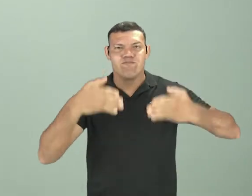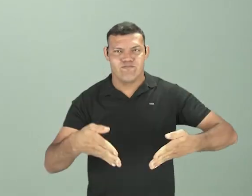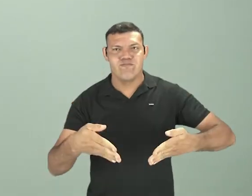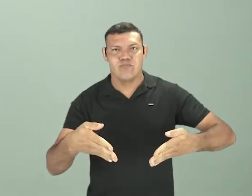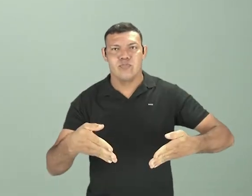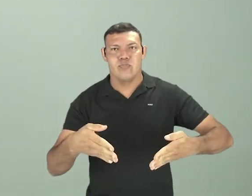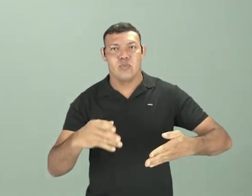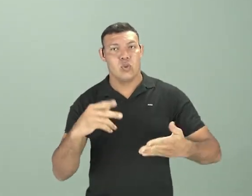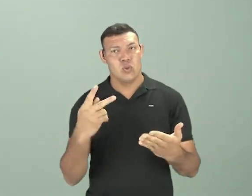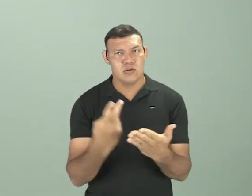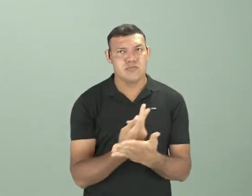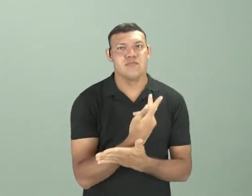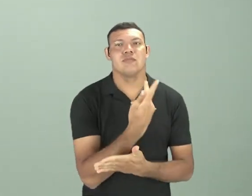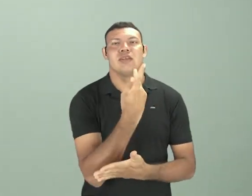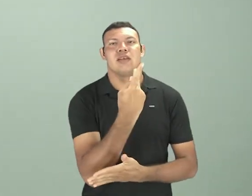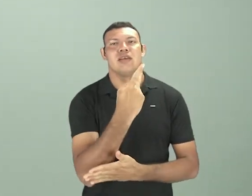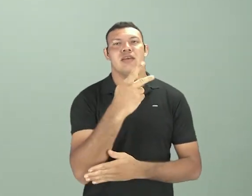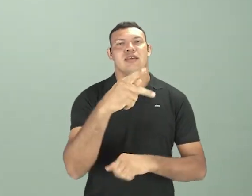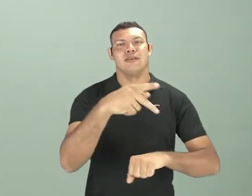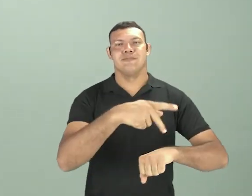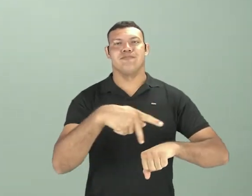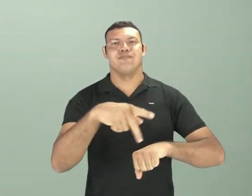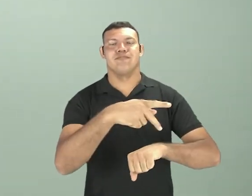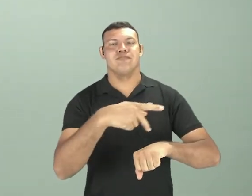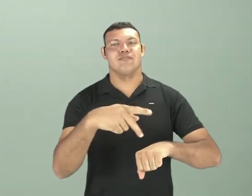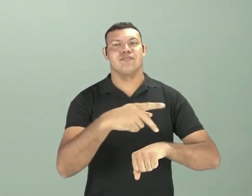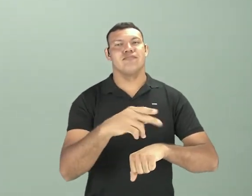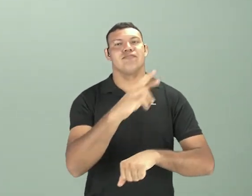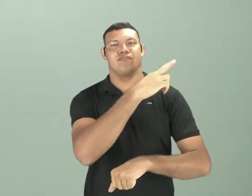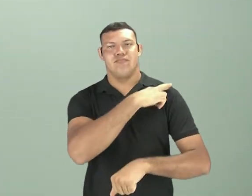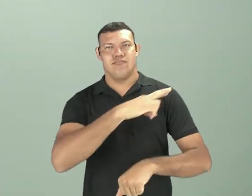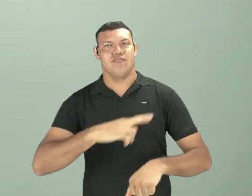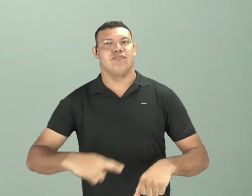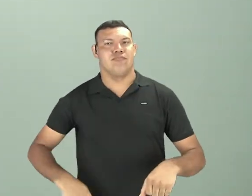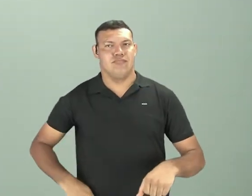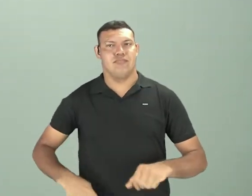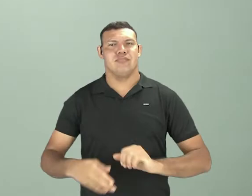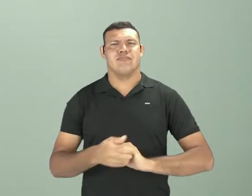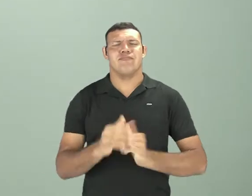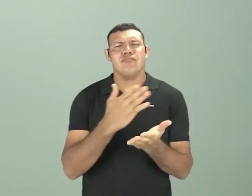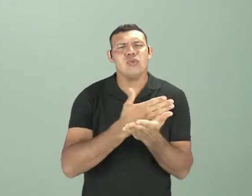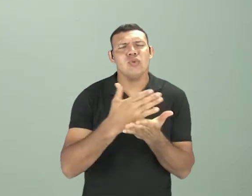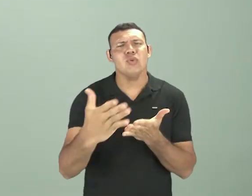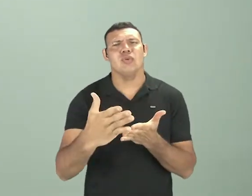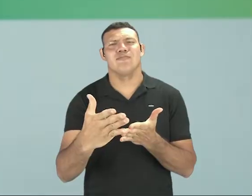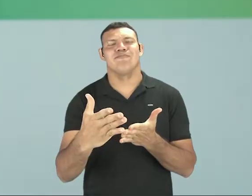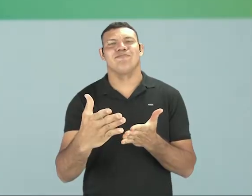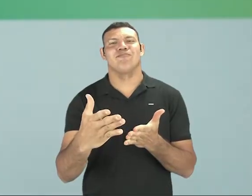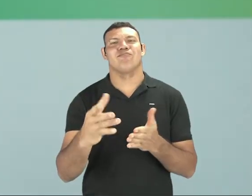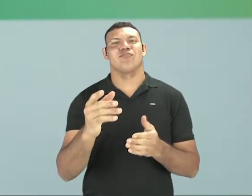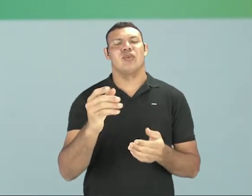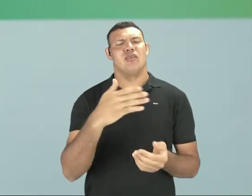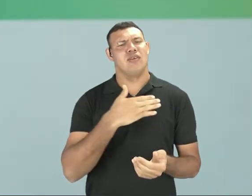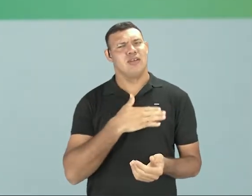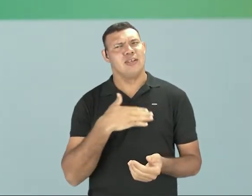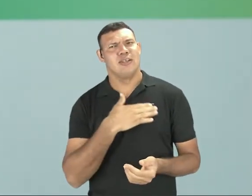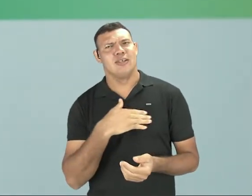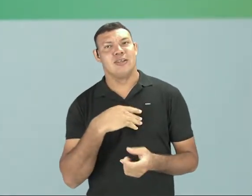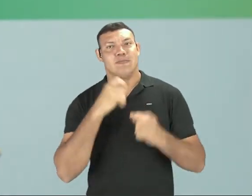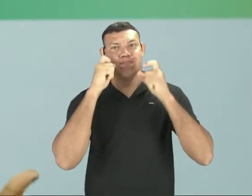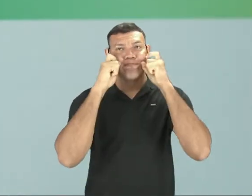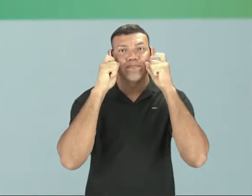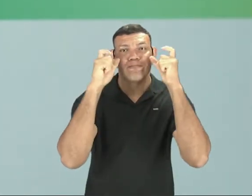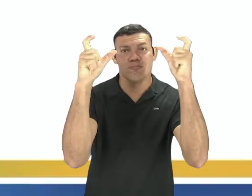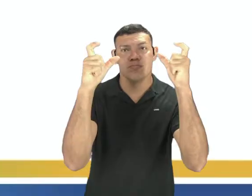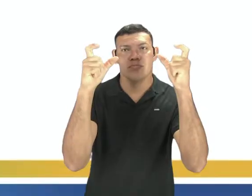gente tem, de fato, no país, a nossa República. Inicialmente, eu gostaria que vocês atentassem